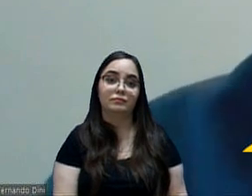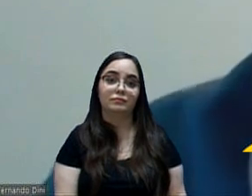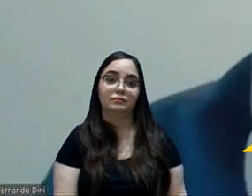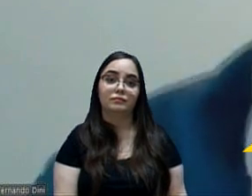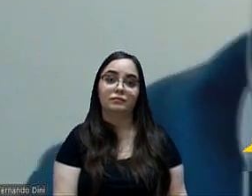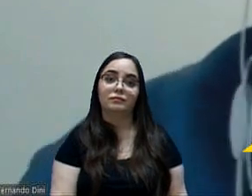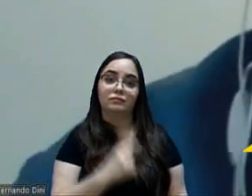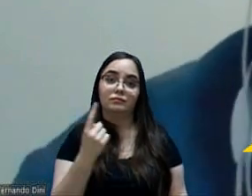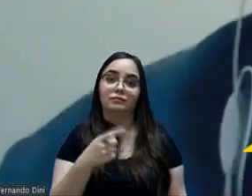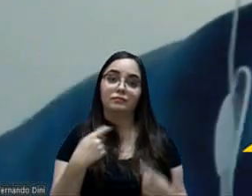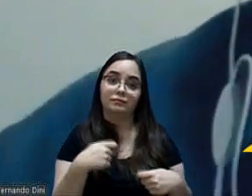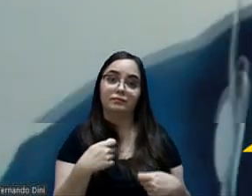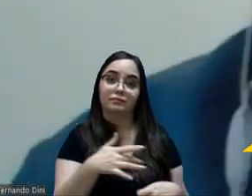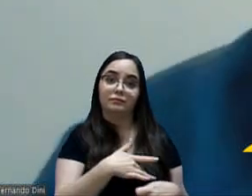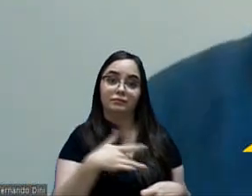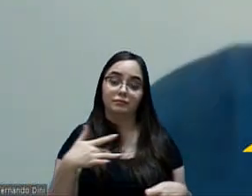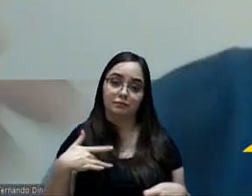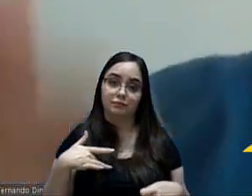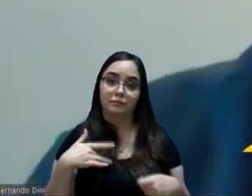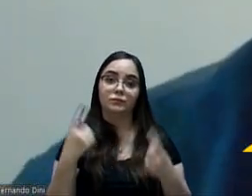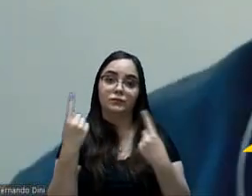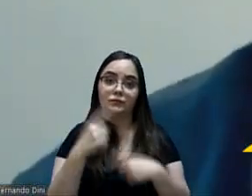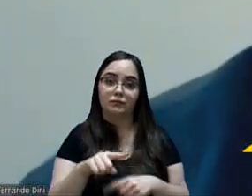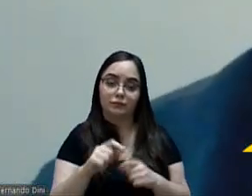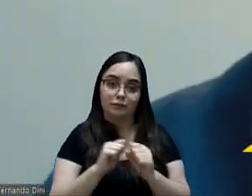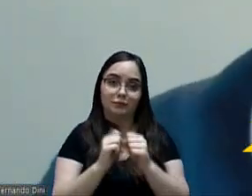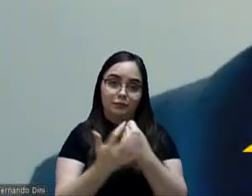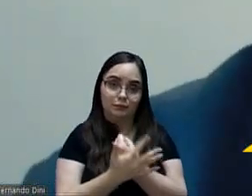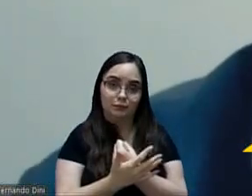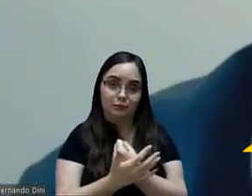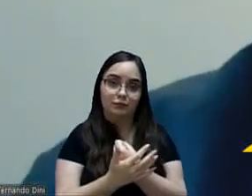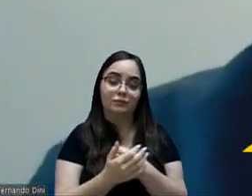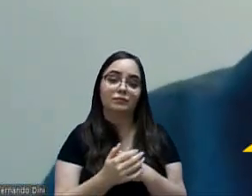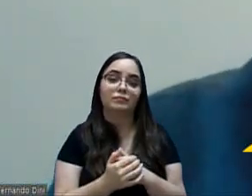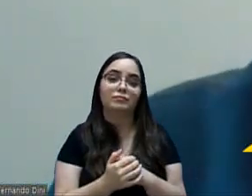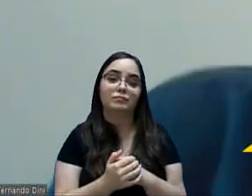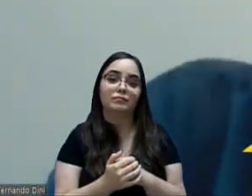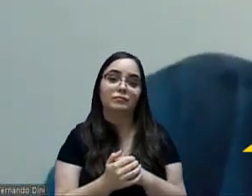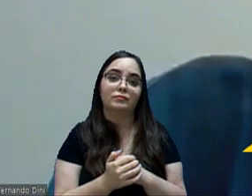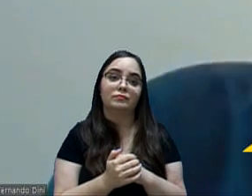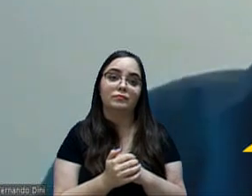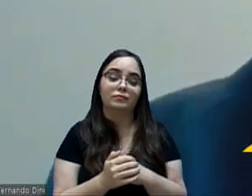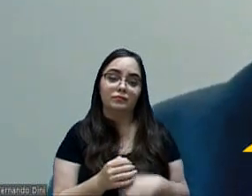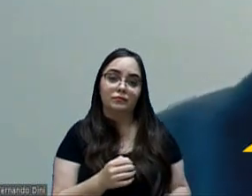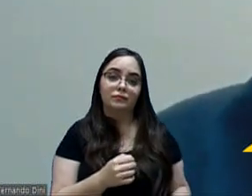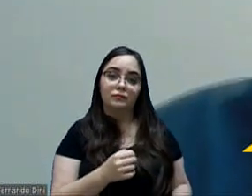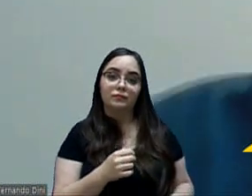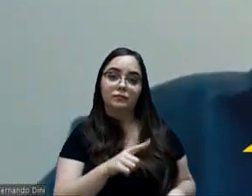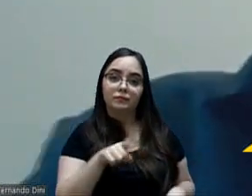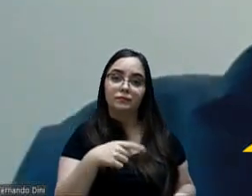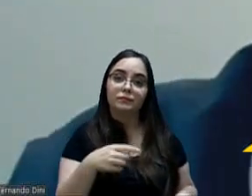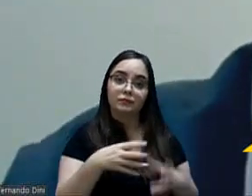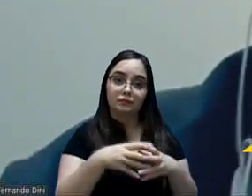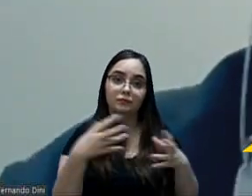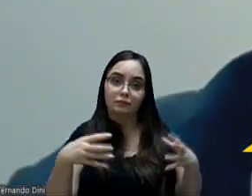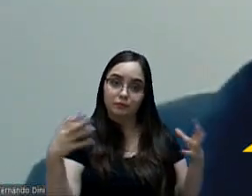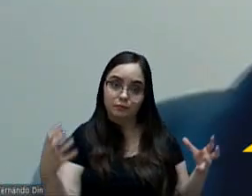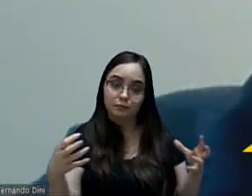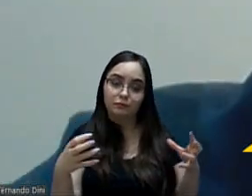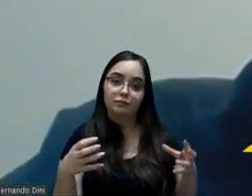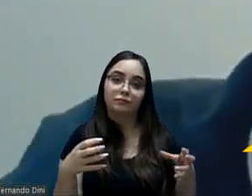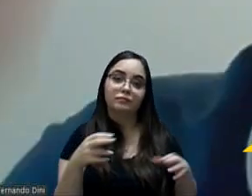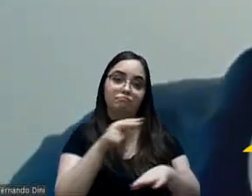vamos contemplar a saúde da luta contra o novo coronavírus, contra a Covid, ampliando leitos,